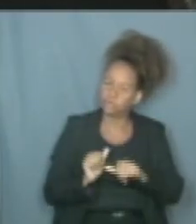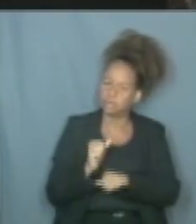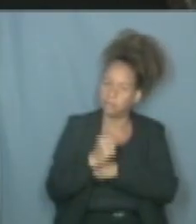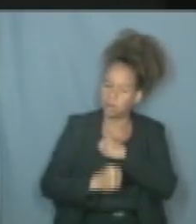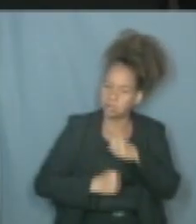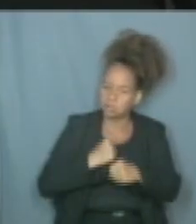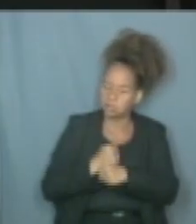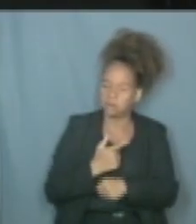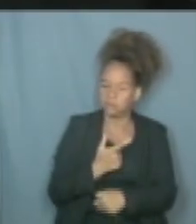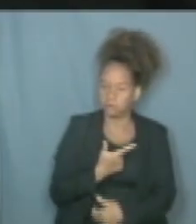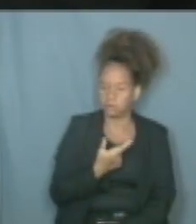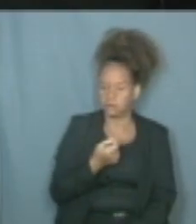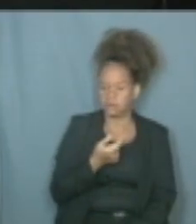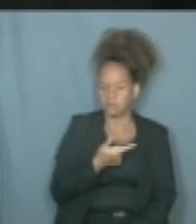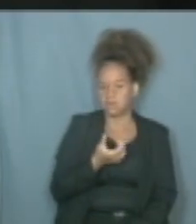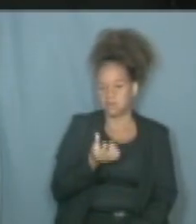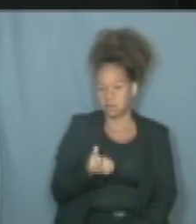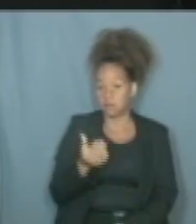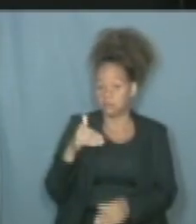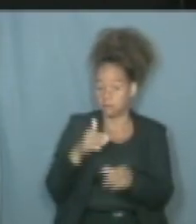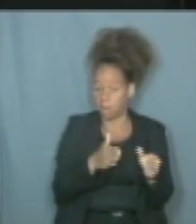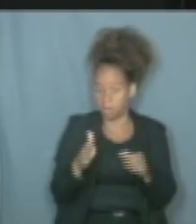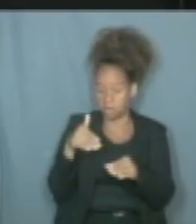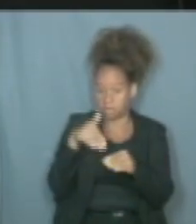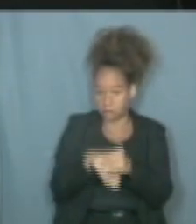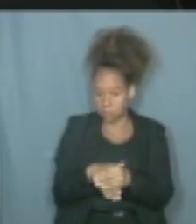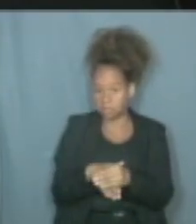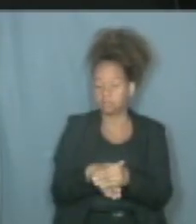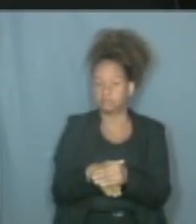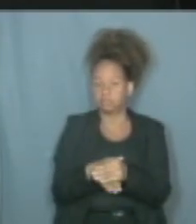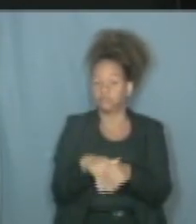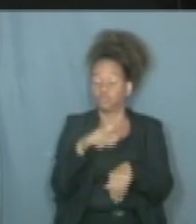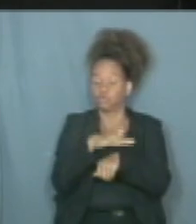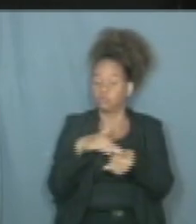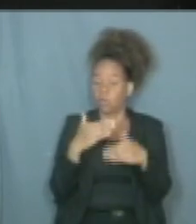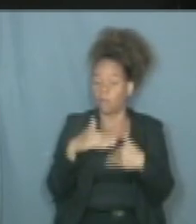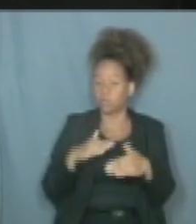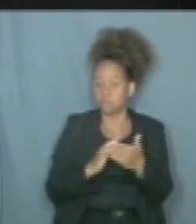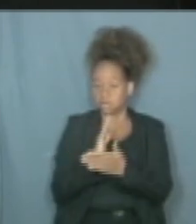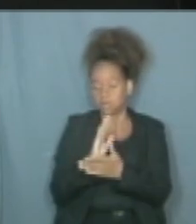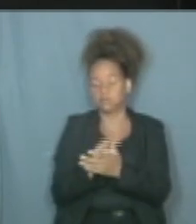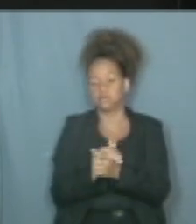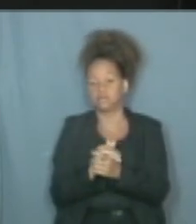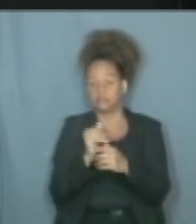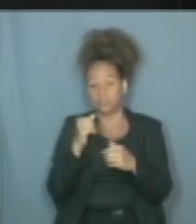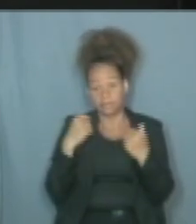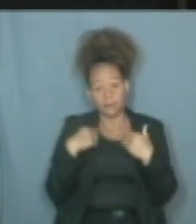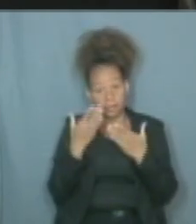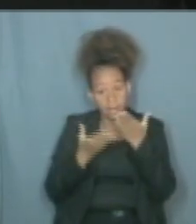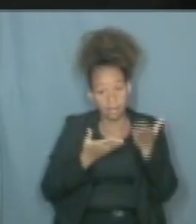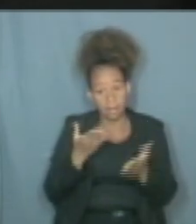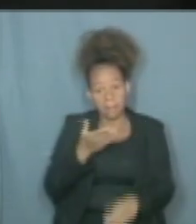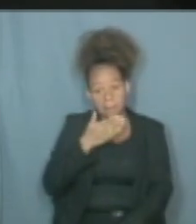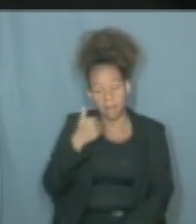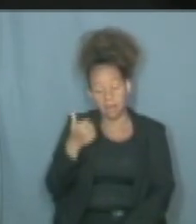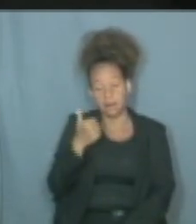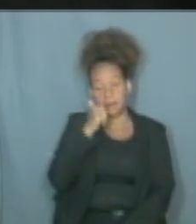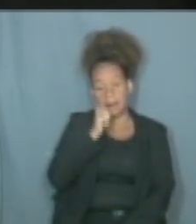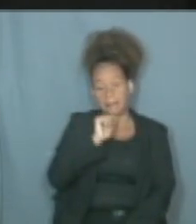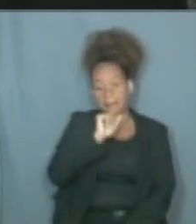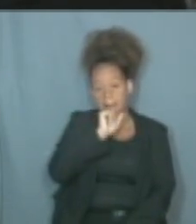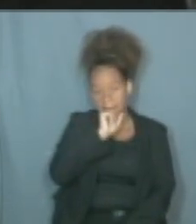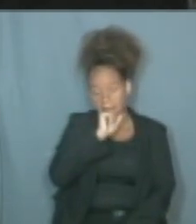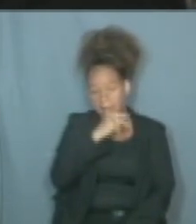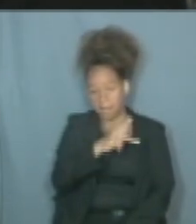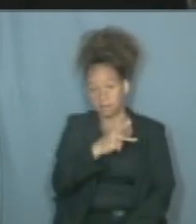um ano eleitoral, então é preciso chamar os concursados, é preciso atender melhor as mães que prestam